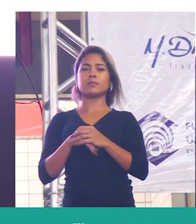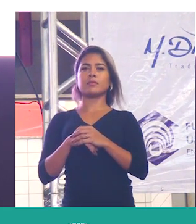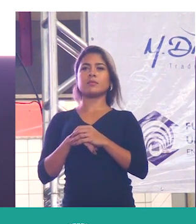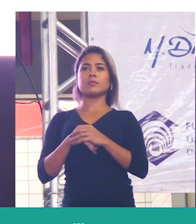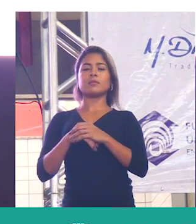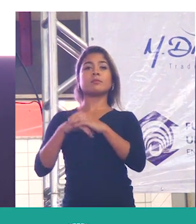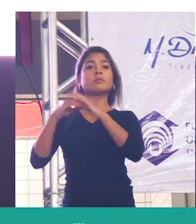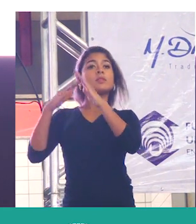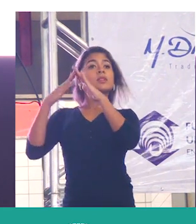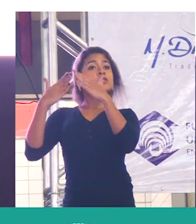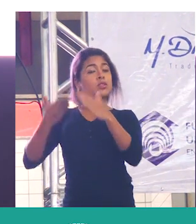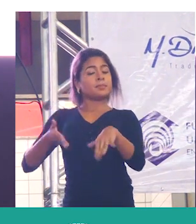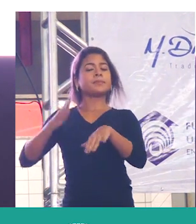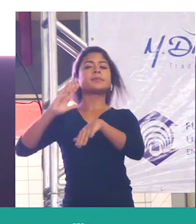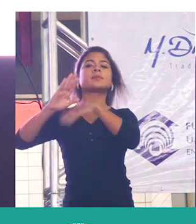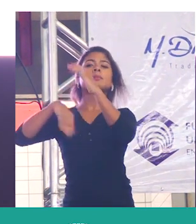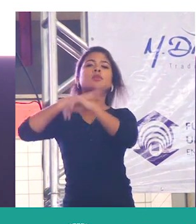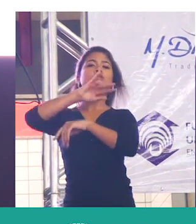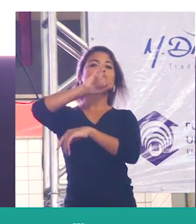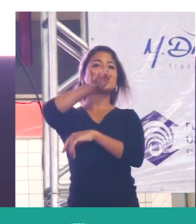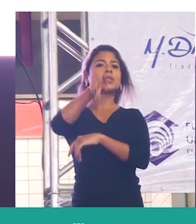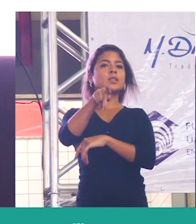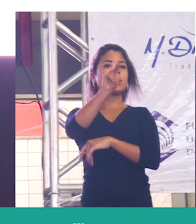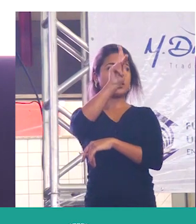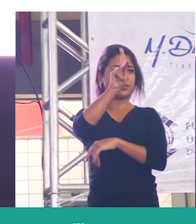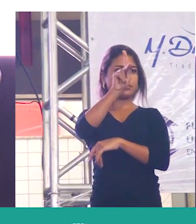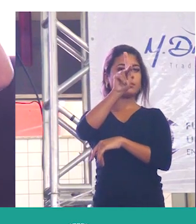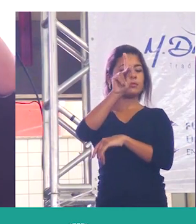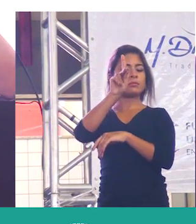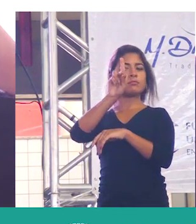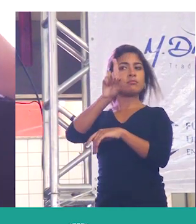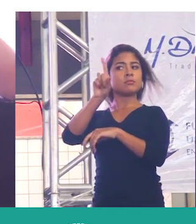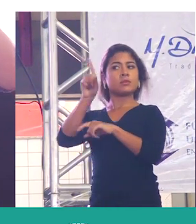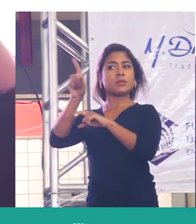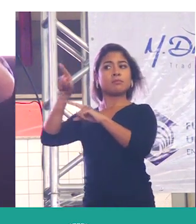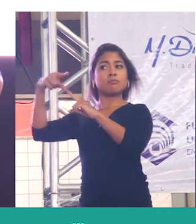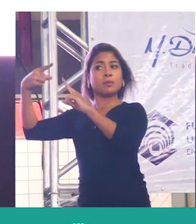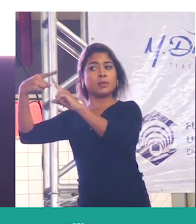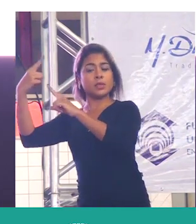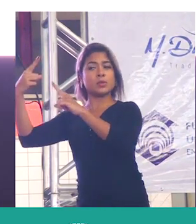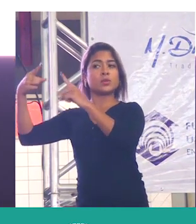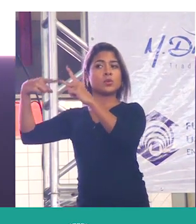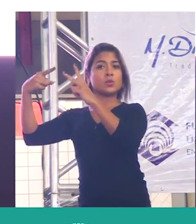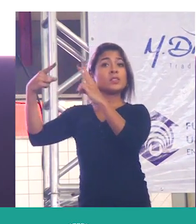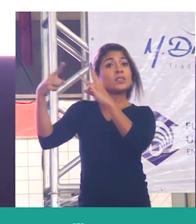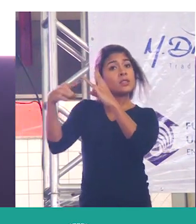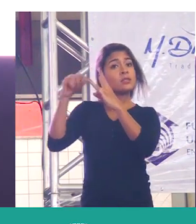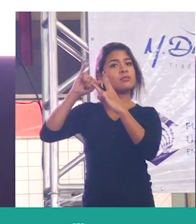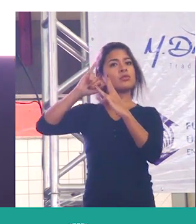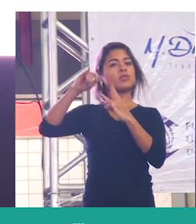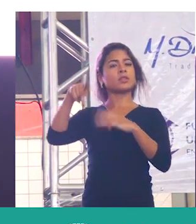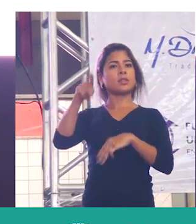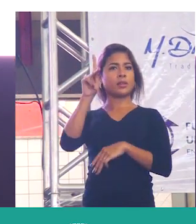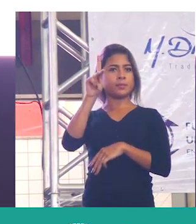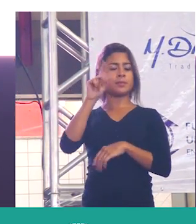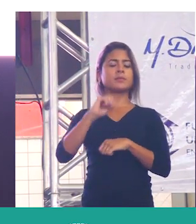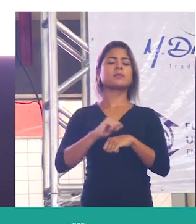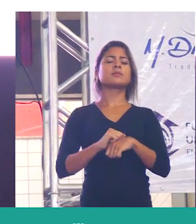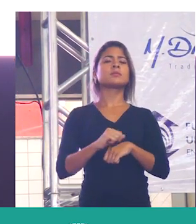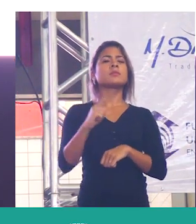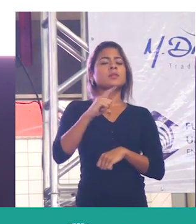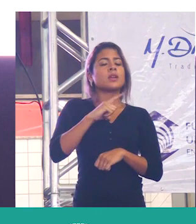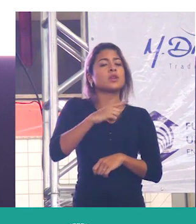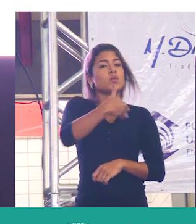Juscelino Kubitschek é o terceiro, tá? Nessa sequência de 5 governos que você precisa